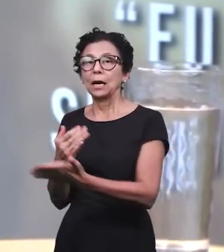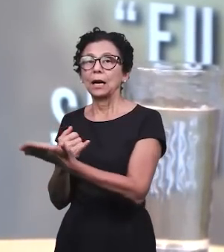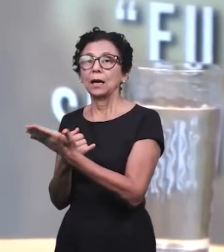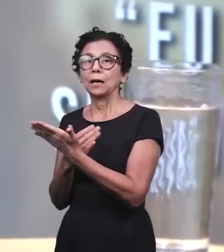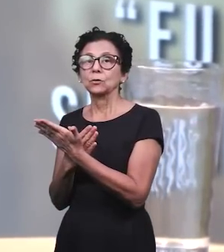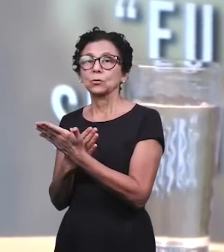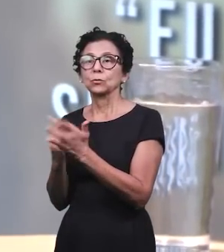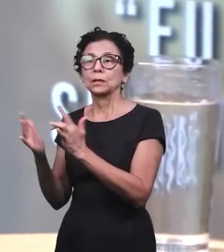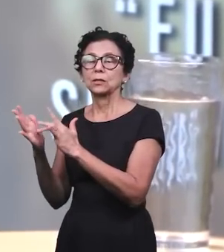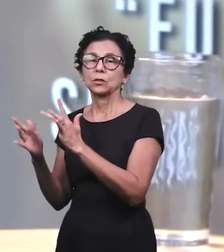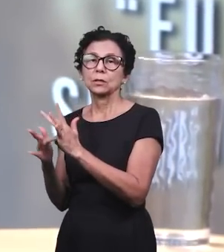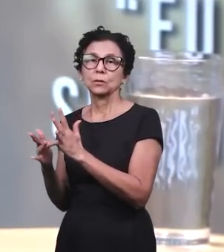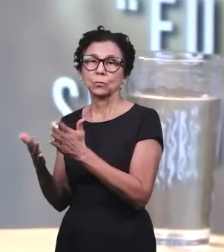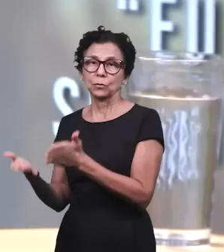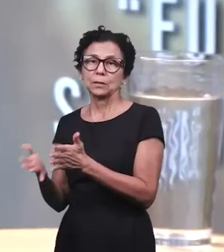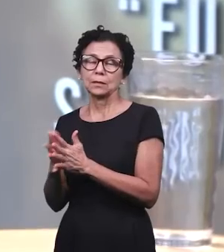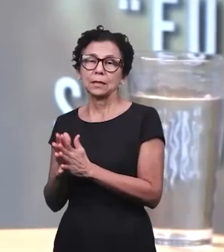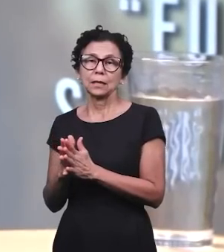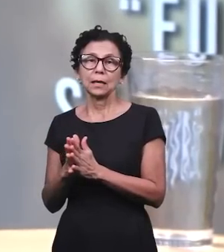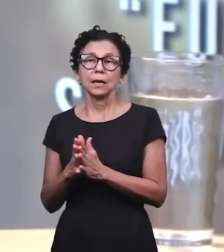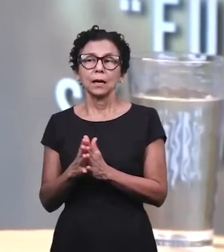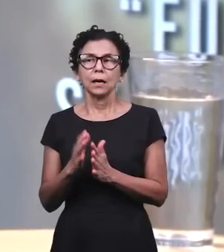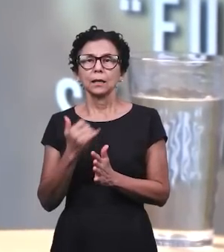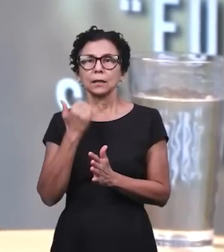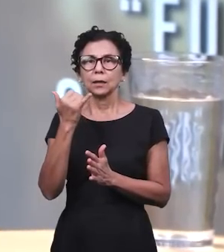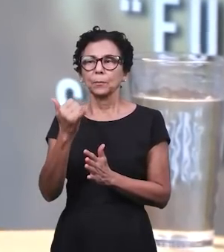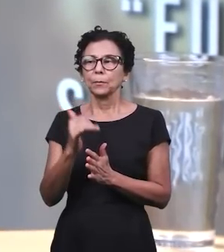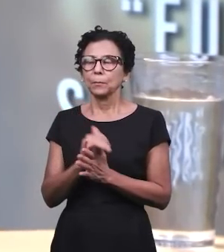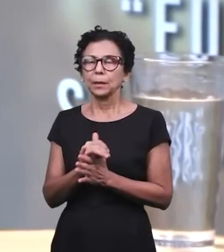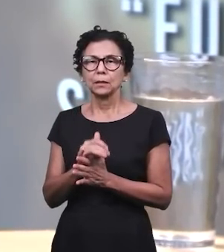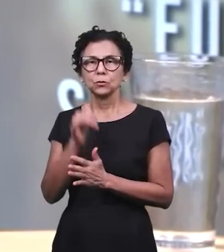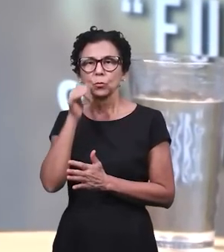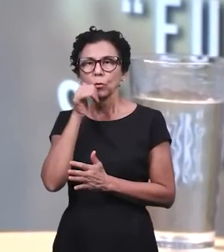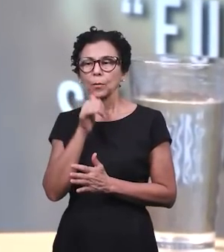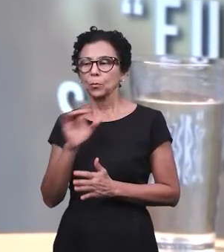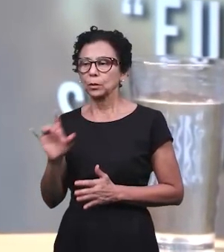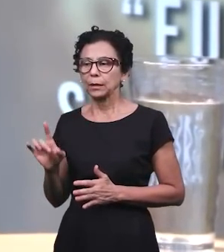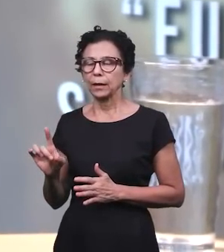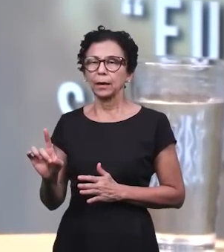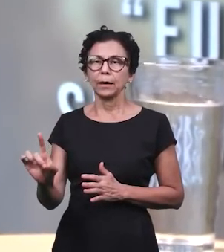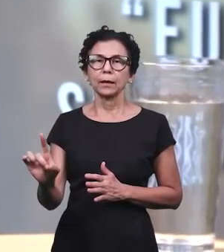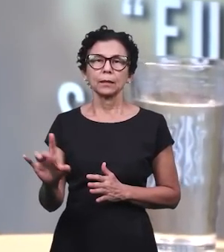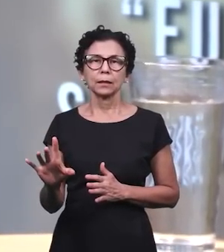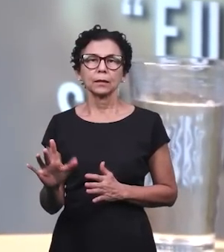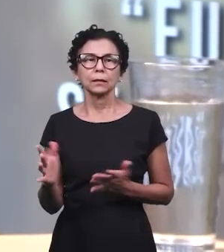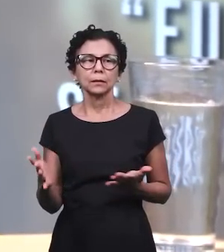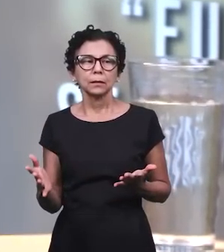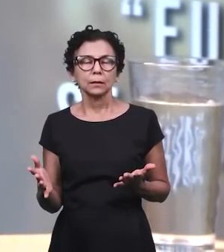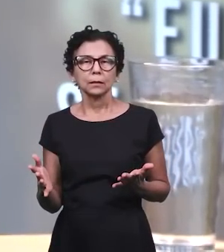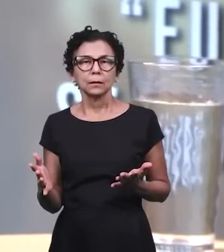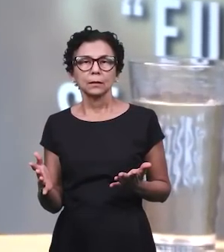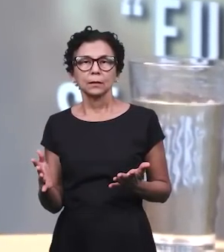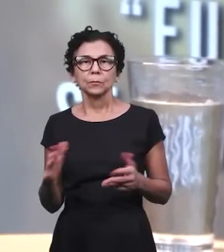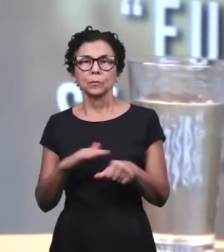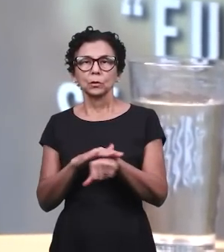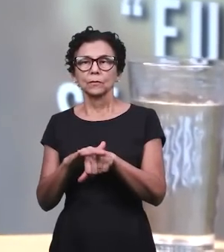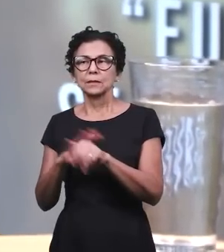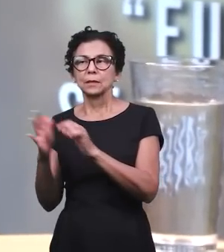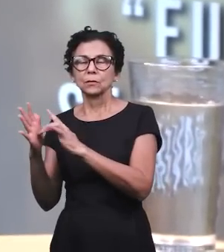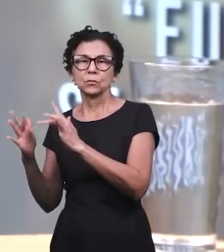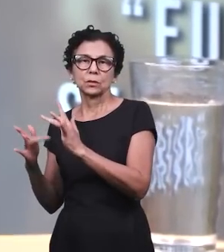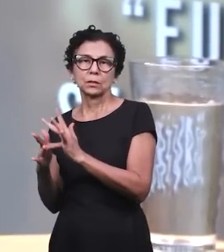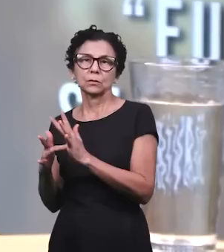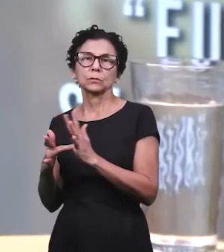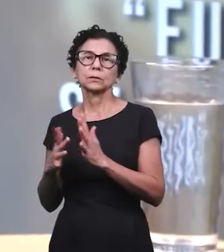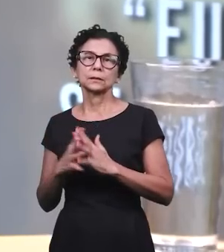uma mulher, como nós conhecemos, a mulher do fluxo de sangue, e interrompe o diálogo dele com Jesus. Mas nós vemos a posição dele,